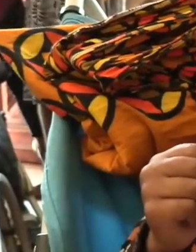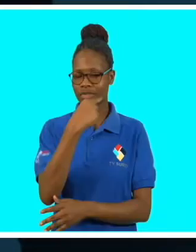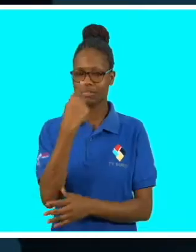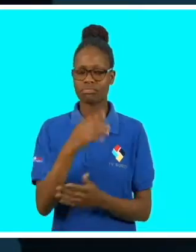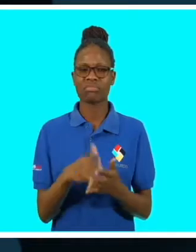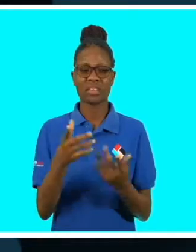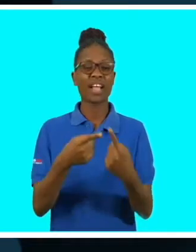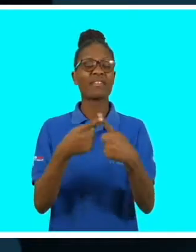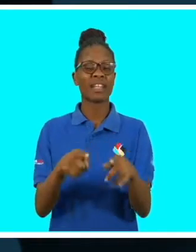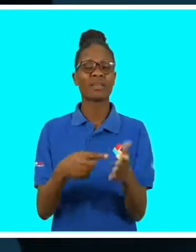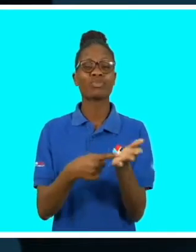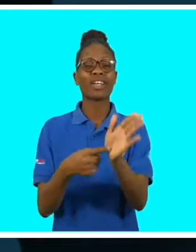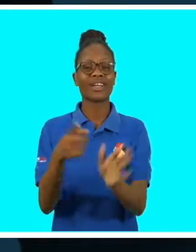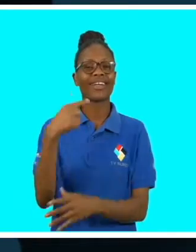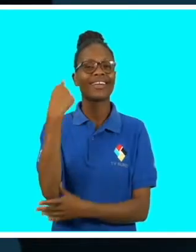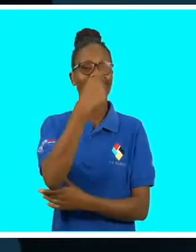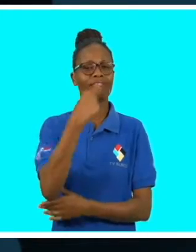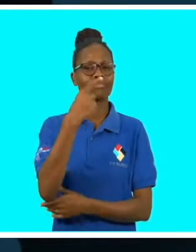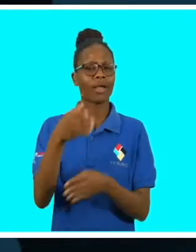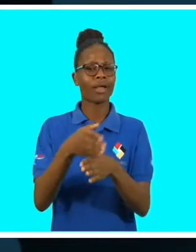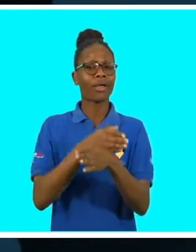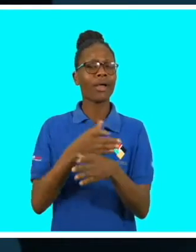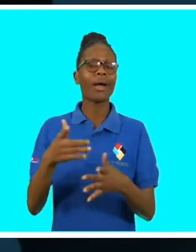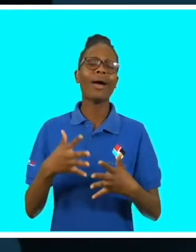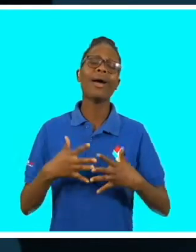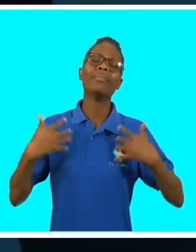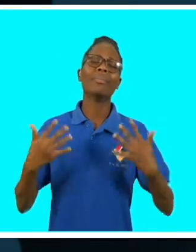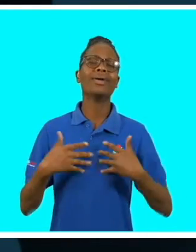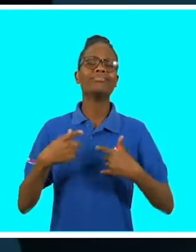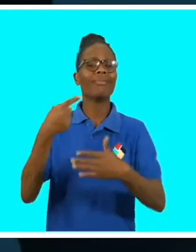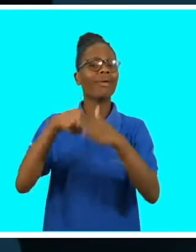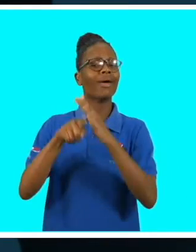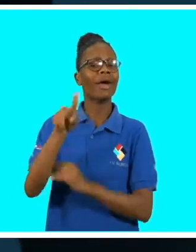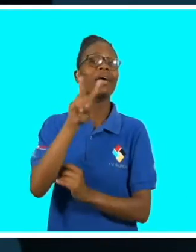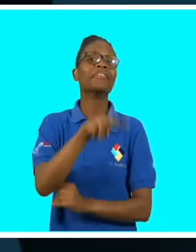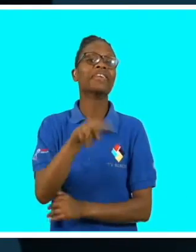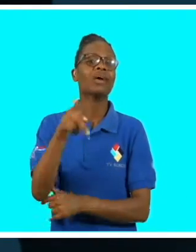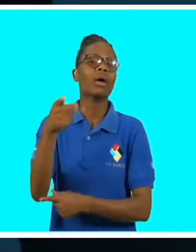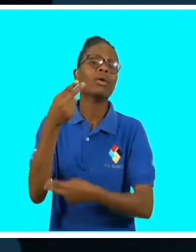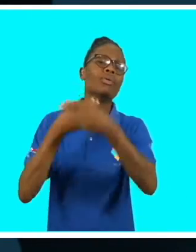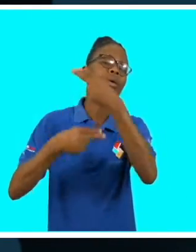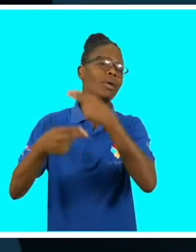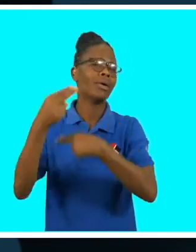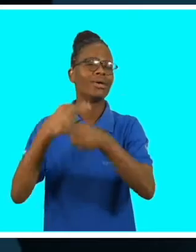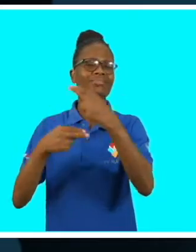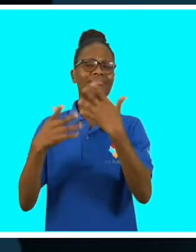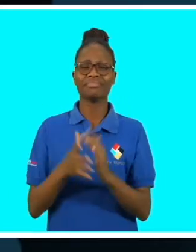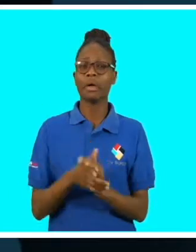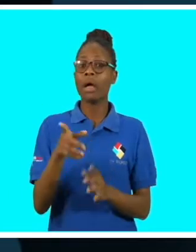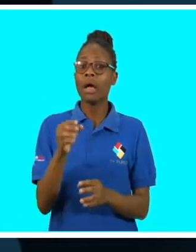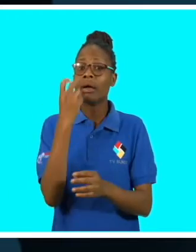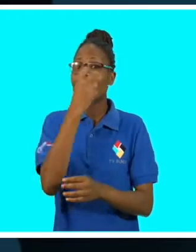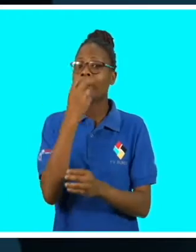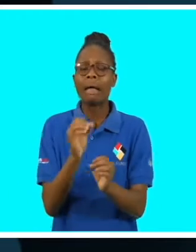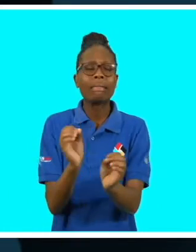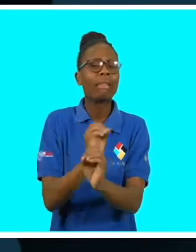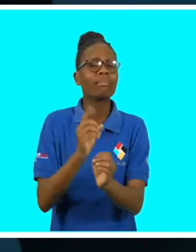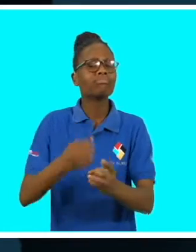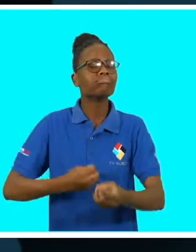O rosto descontraído destas crianças revela a emoção que viveram no momento em que visitavam o Museu da História.